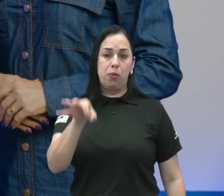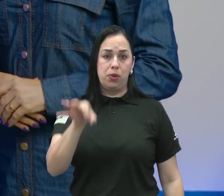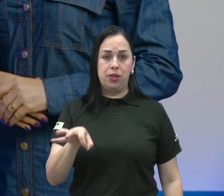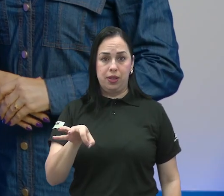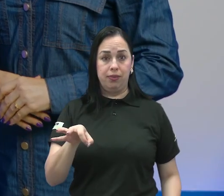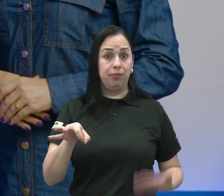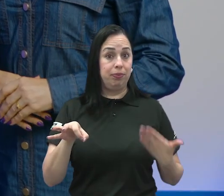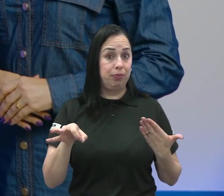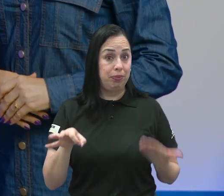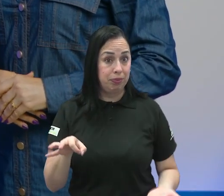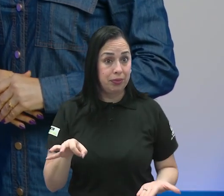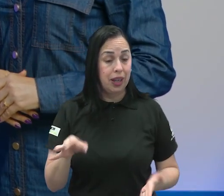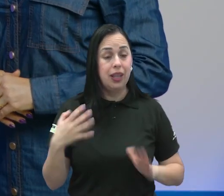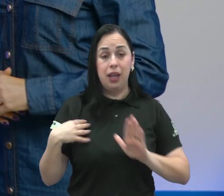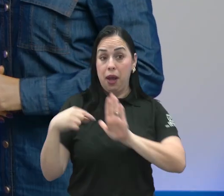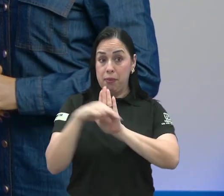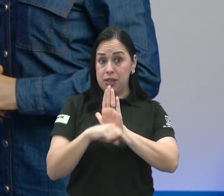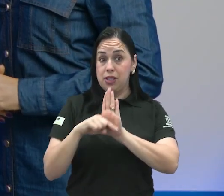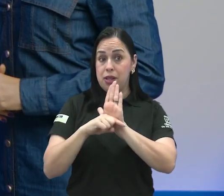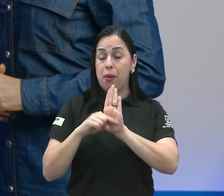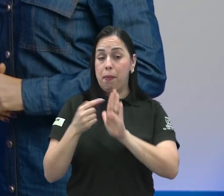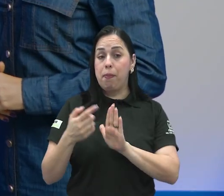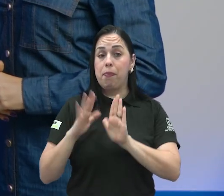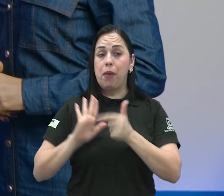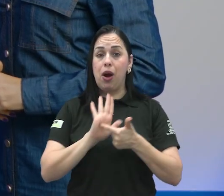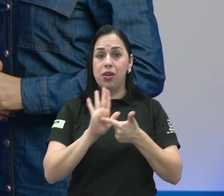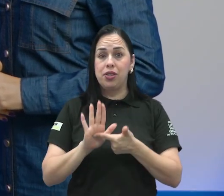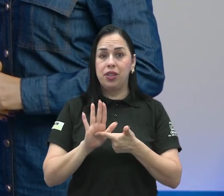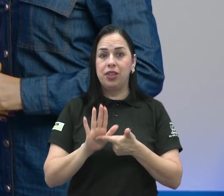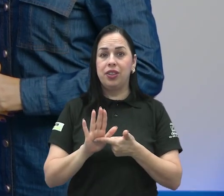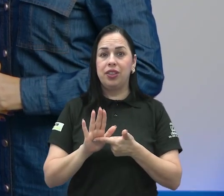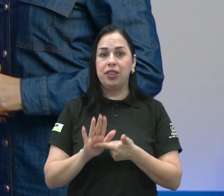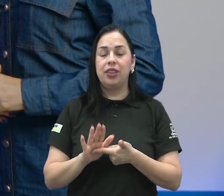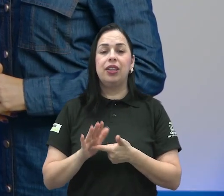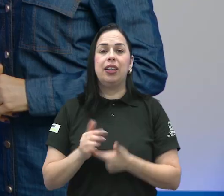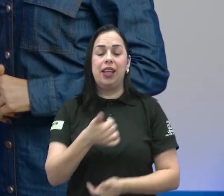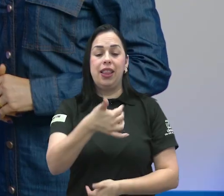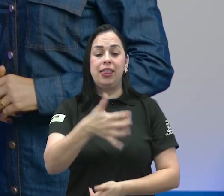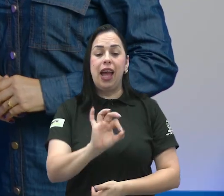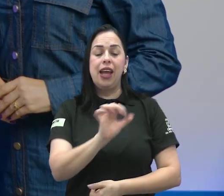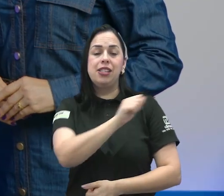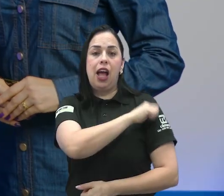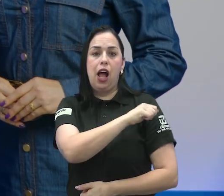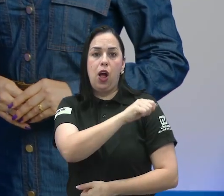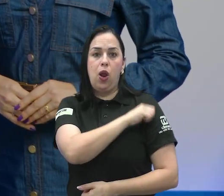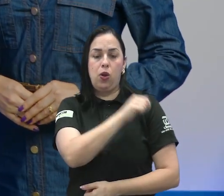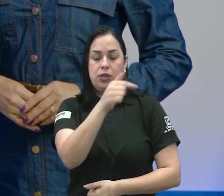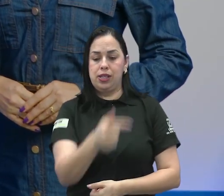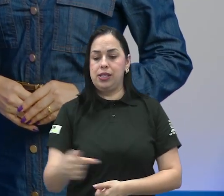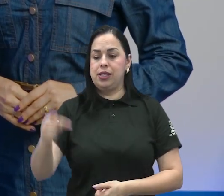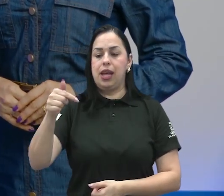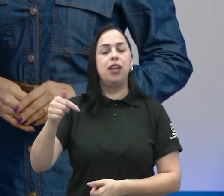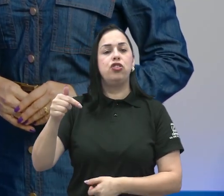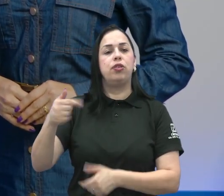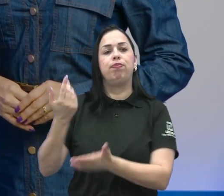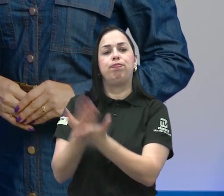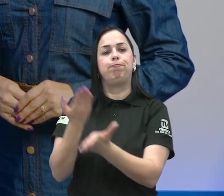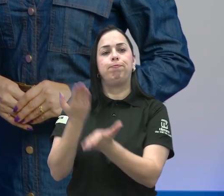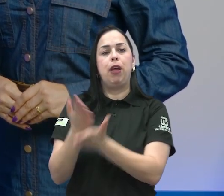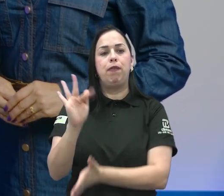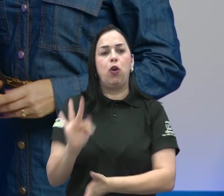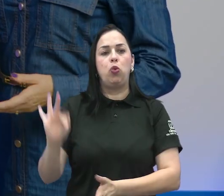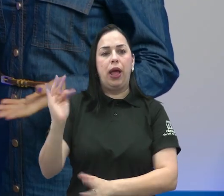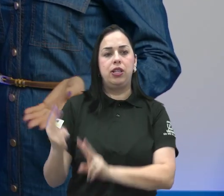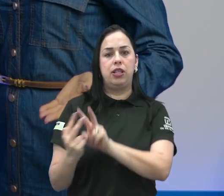50,75% do total. Ainda de acordo com a pesquisa, em 2024, 7 entre 10 alunos estão na educação à